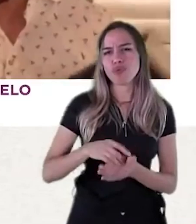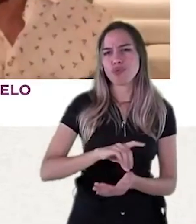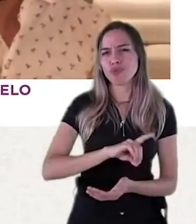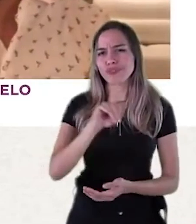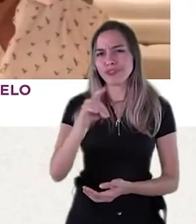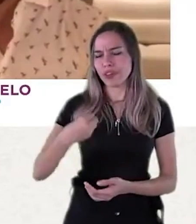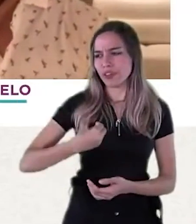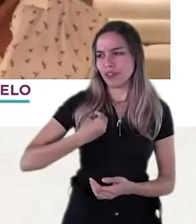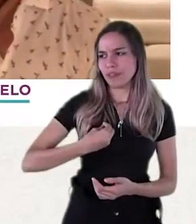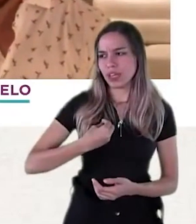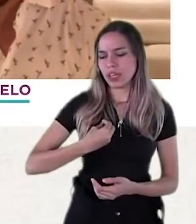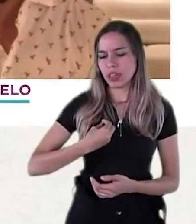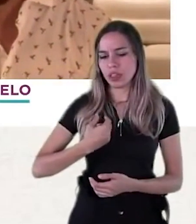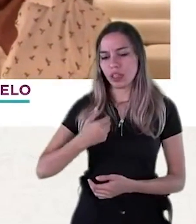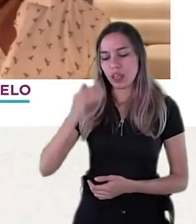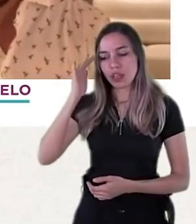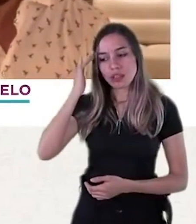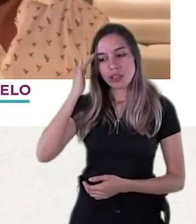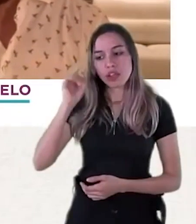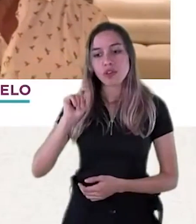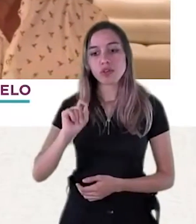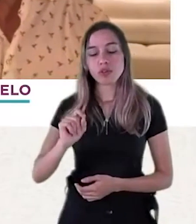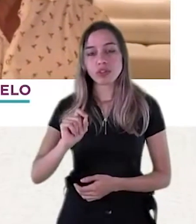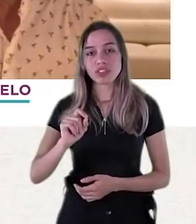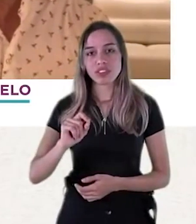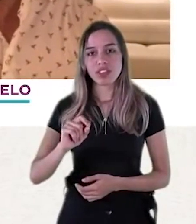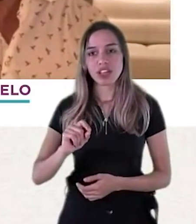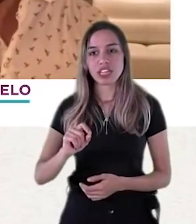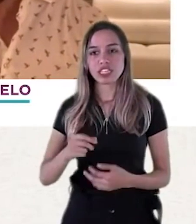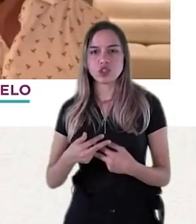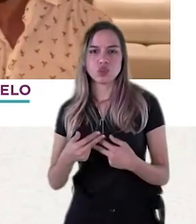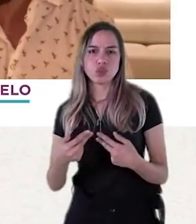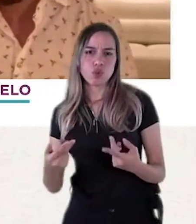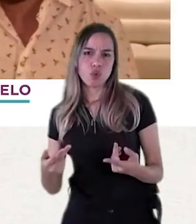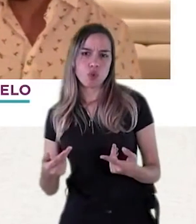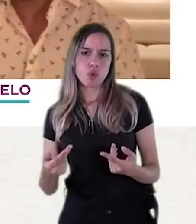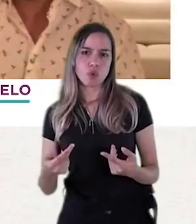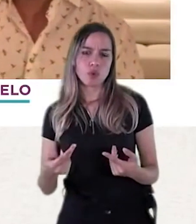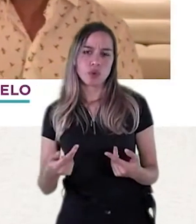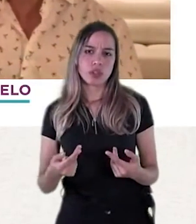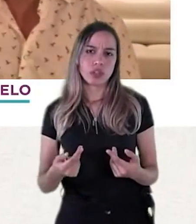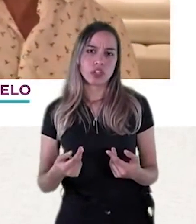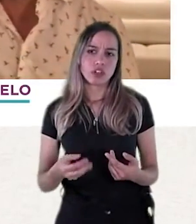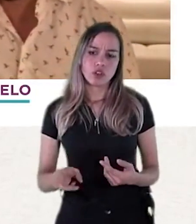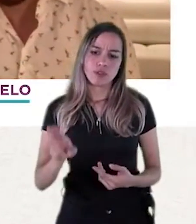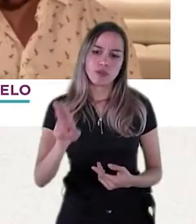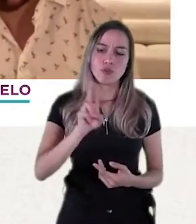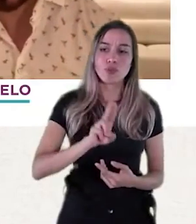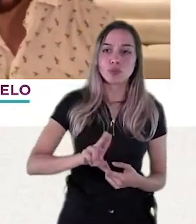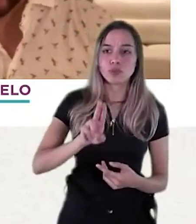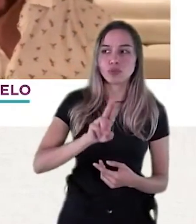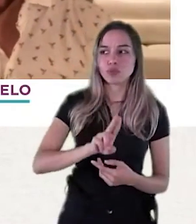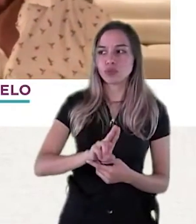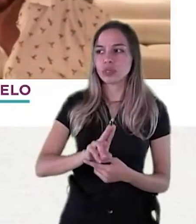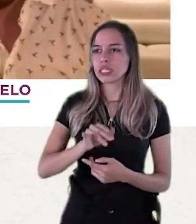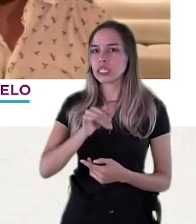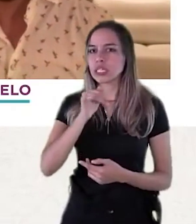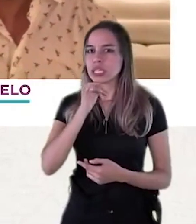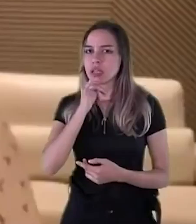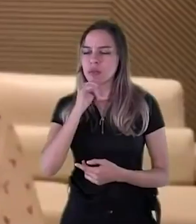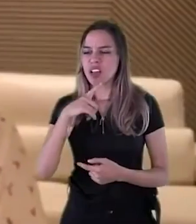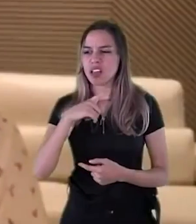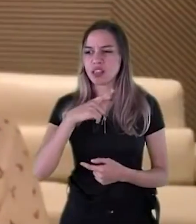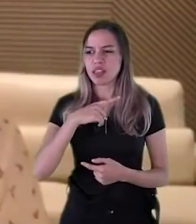os adereços humanos que ela usou, do ponto de vista existencial, nós temos muitos enfeites sobre